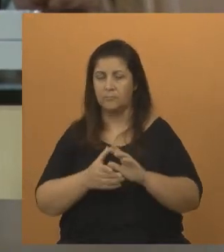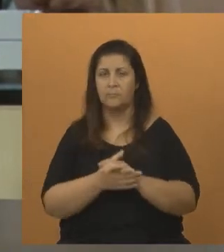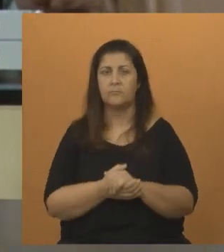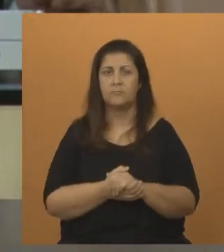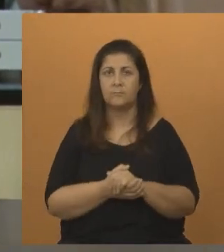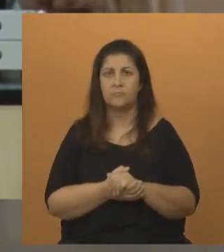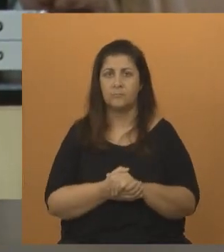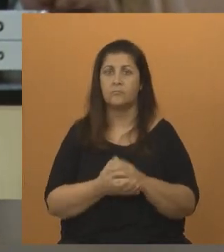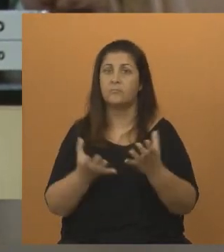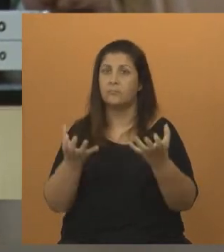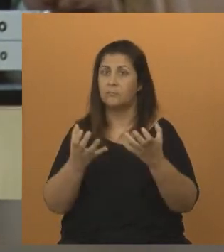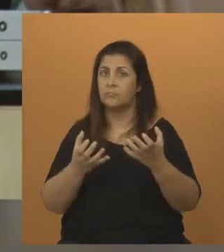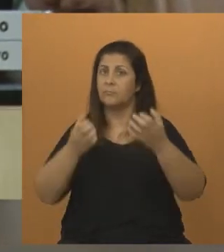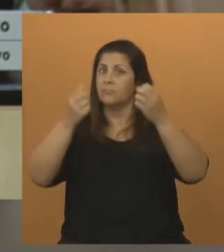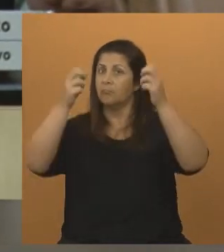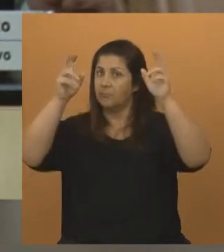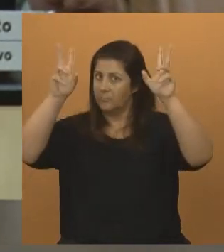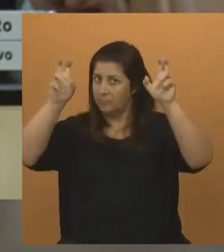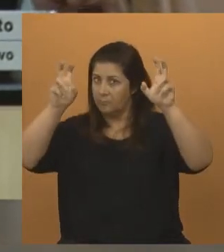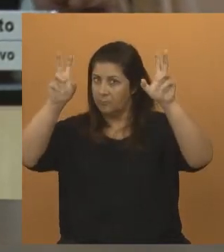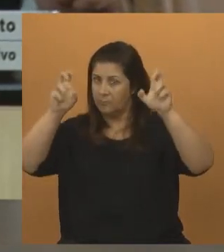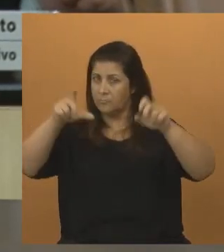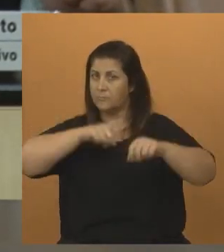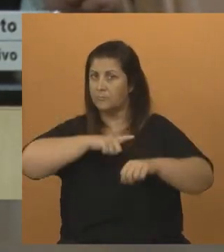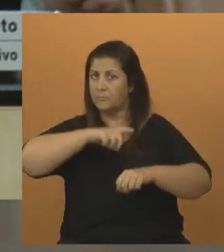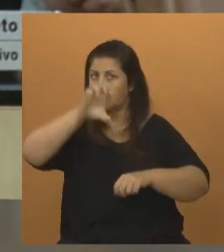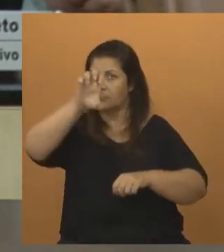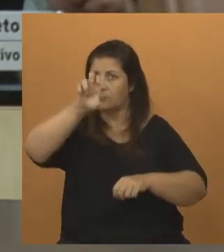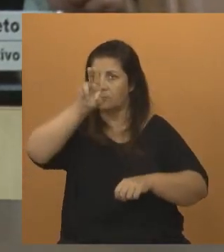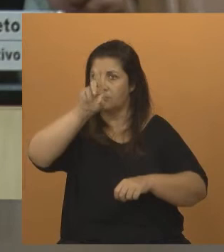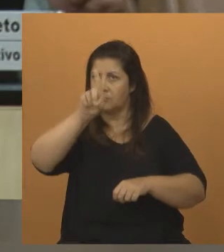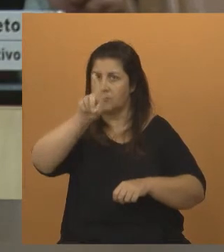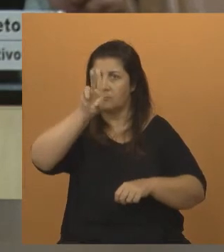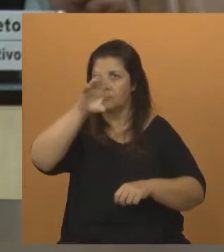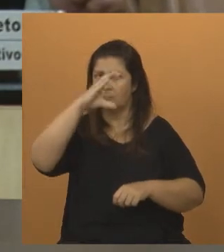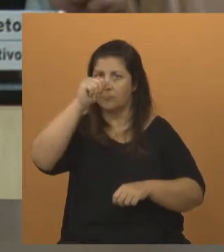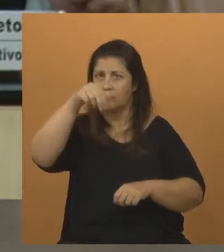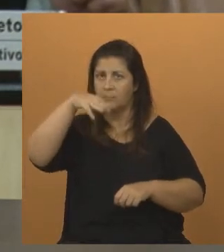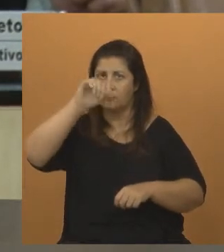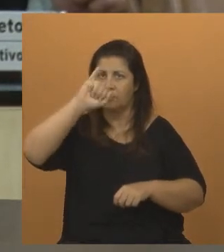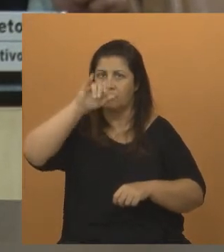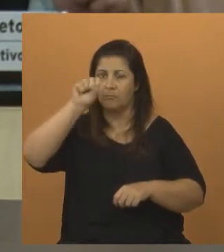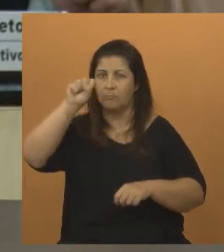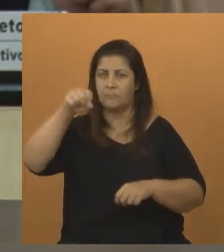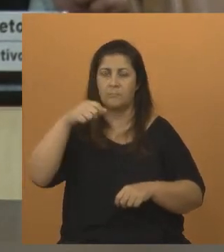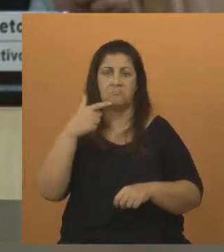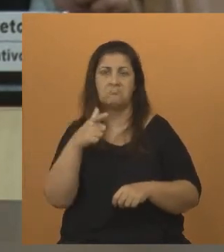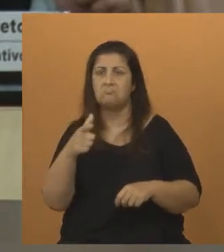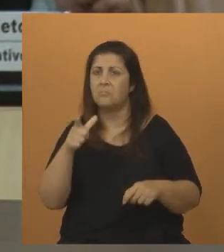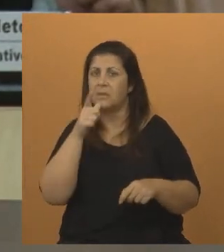população. Quero frisar que temos hoje Educa Mais, que não tem piscinas, que